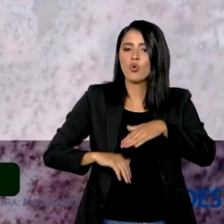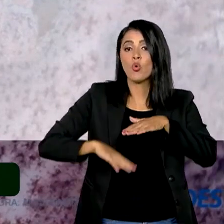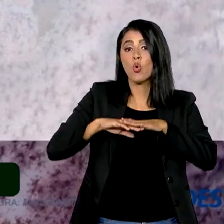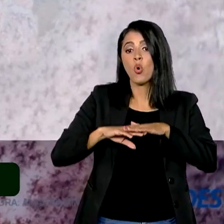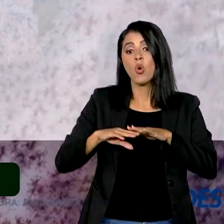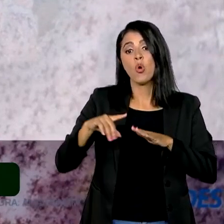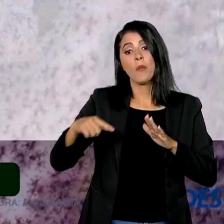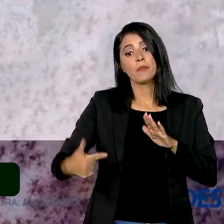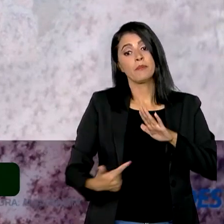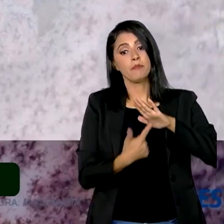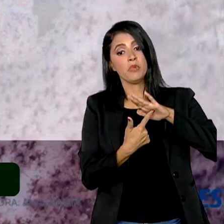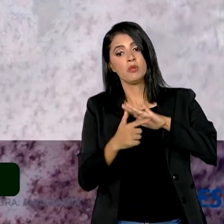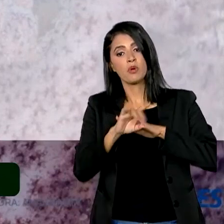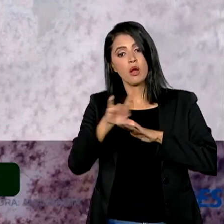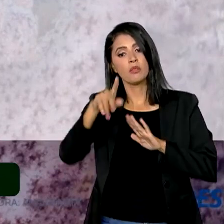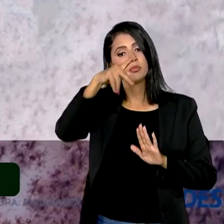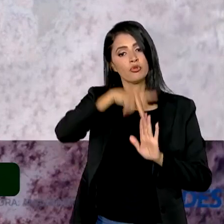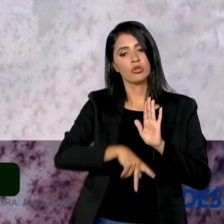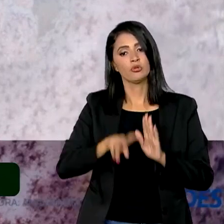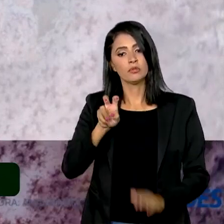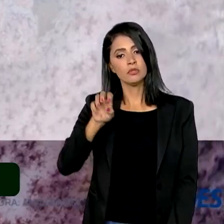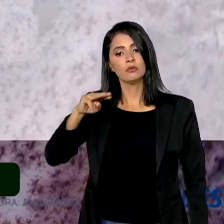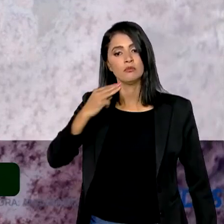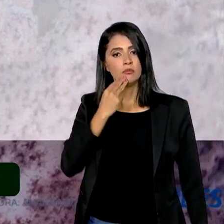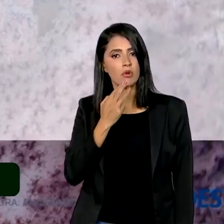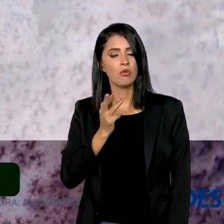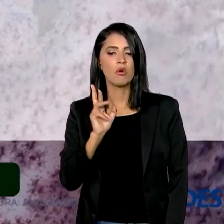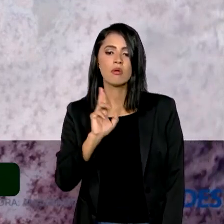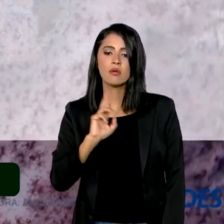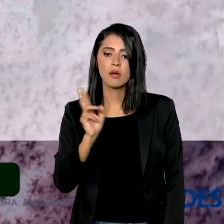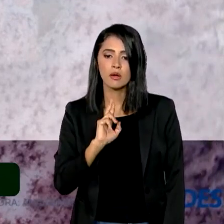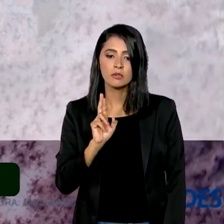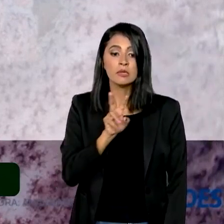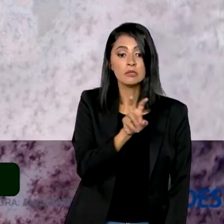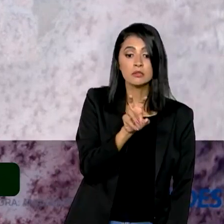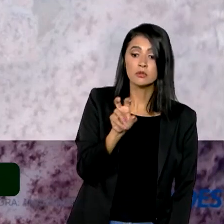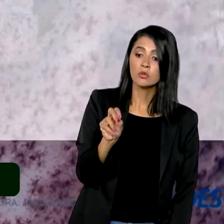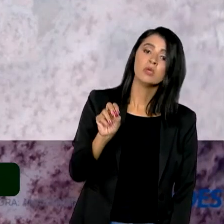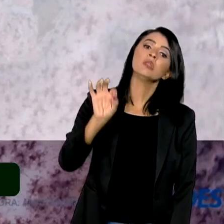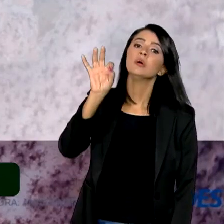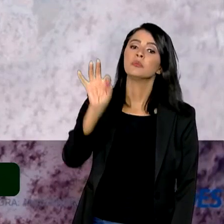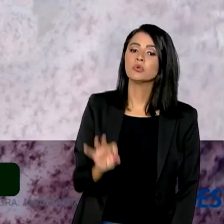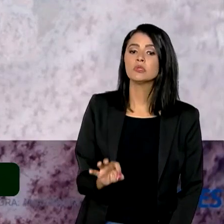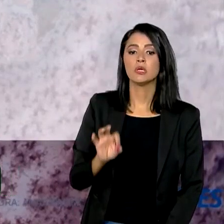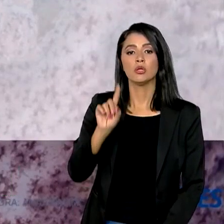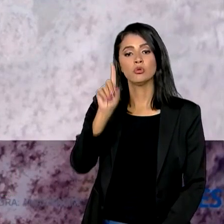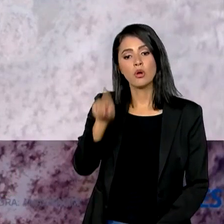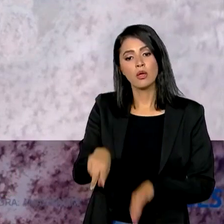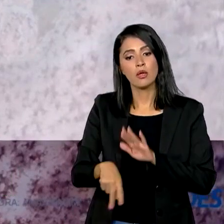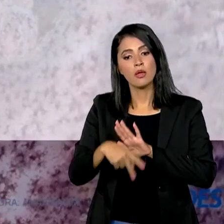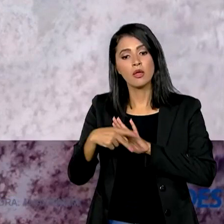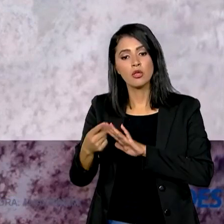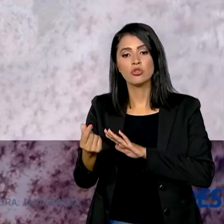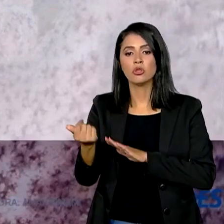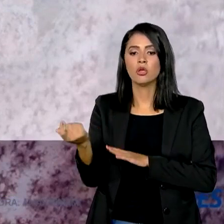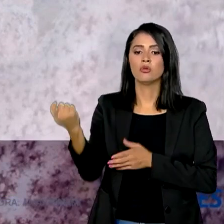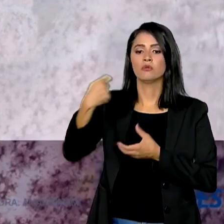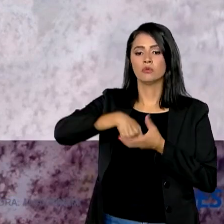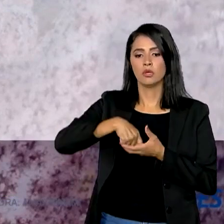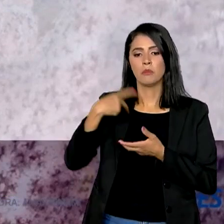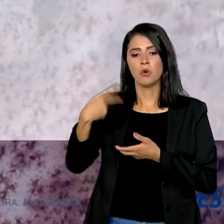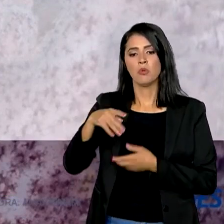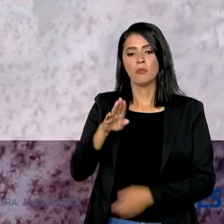cada projeto é de R$ 5 milhões, sendo que 50% são recursos não reembolsáveis